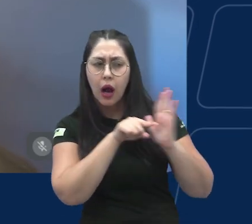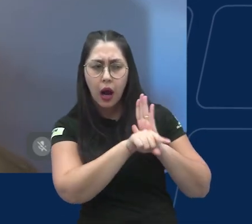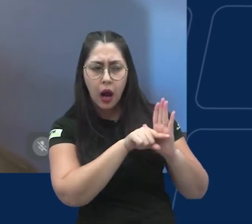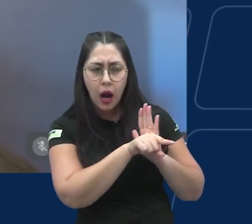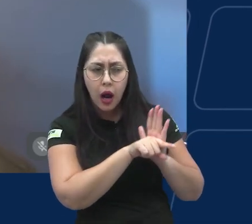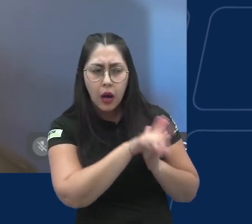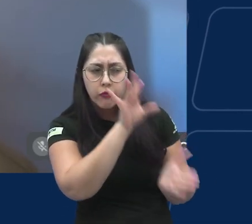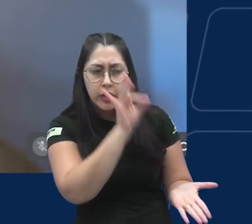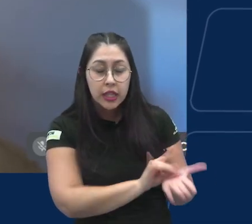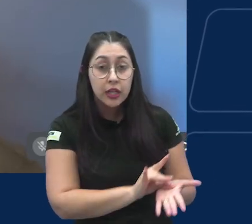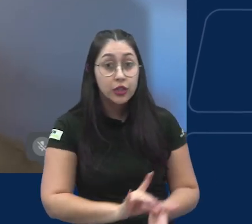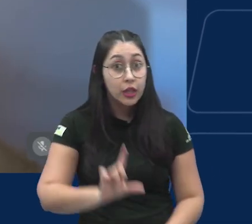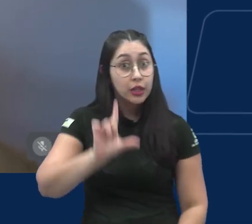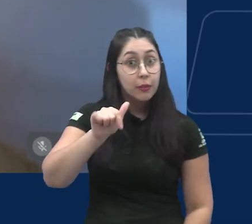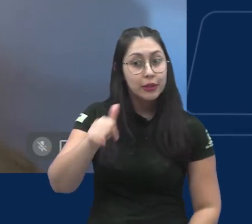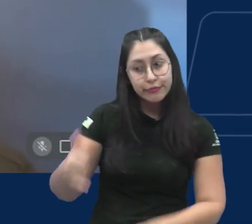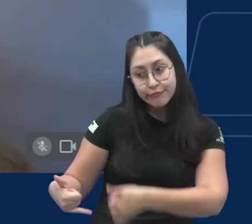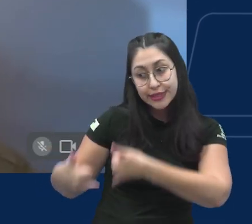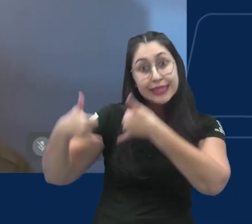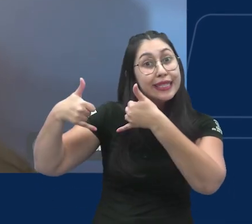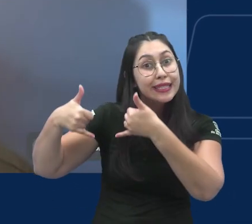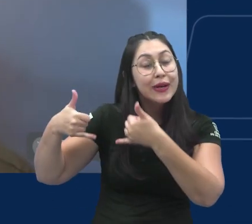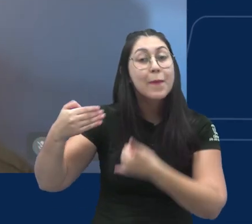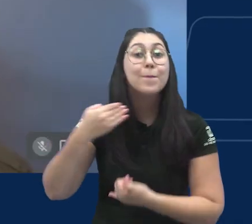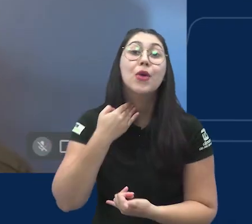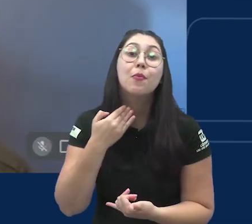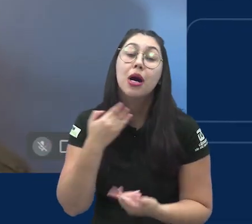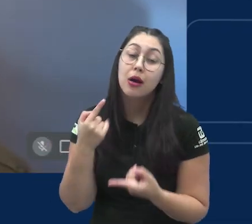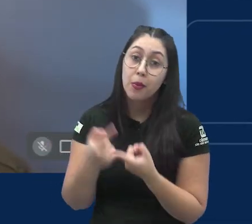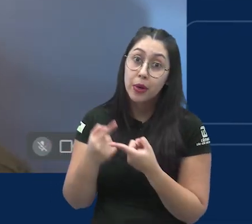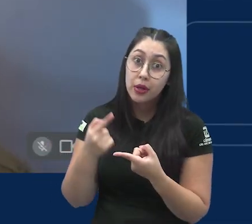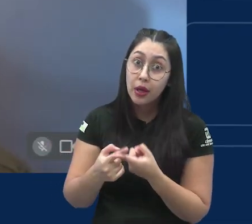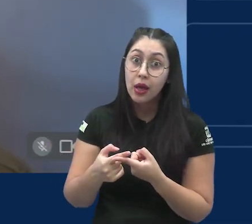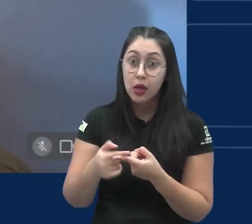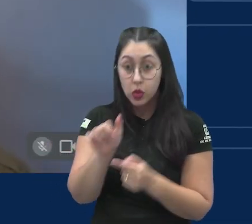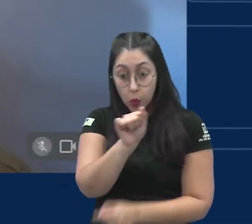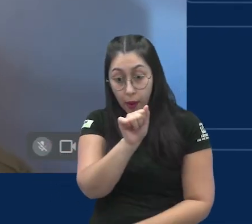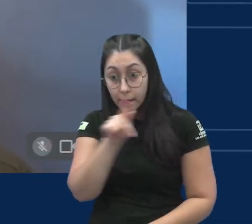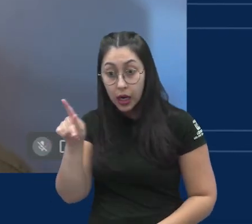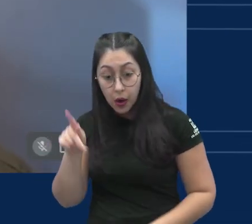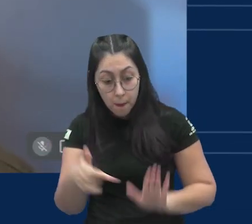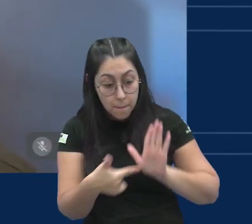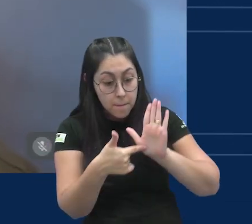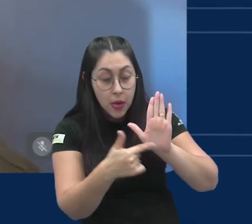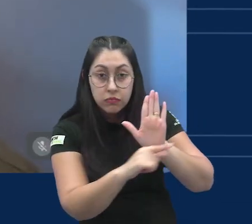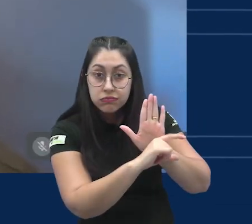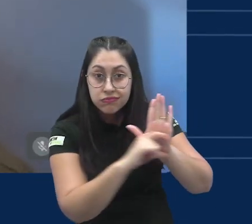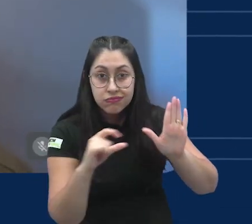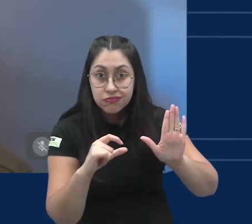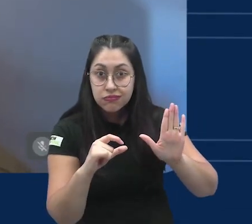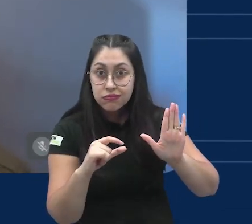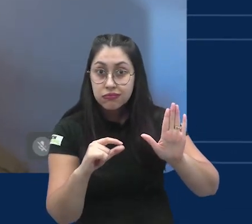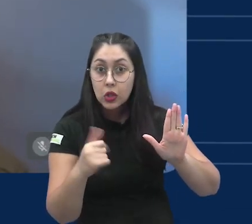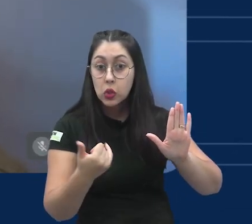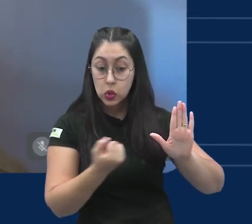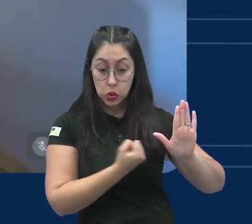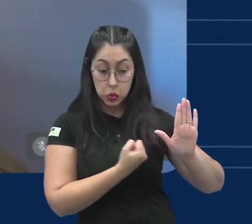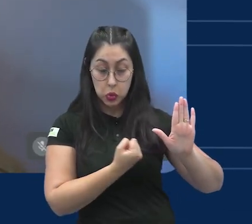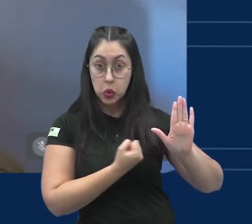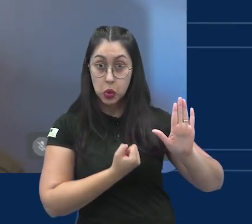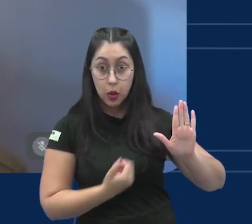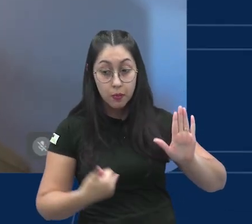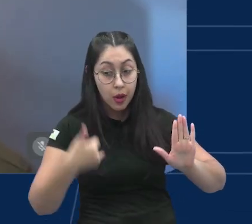possa validar a informação. Em seguida, ligue para o seu banco. O seu banco tem um número disponível no seu aplicativo de contato com o seu